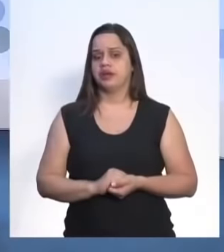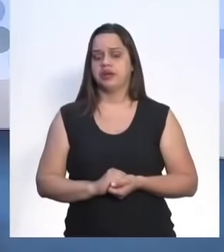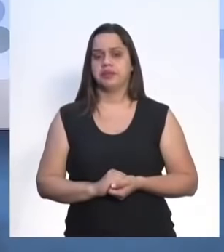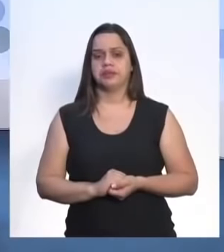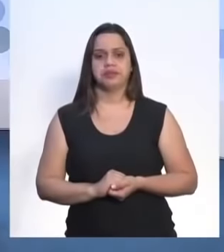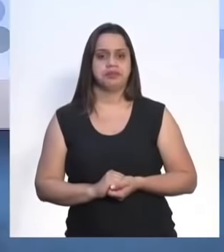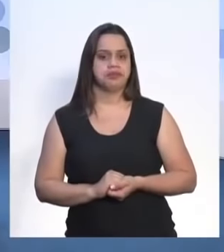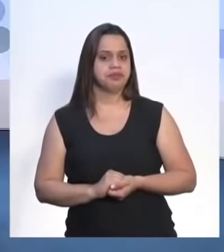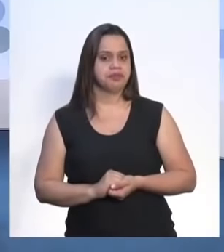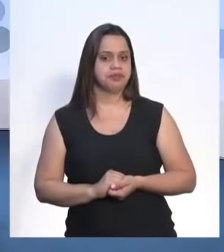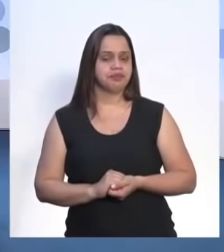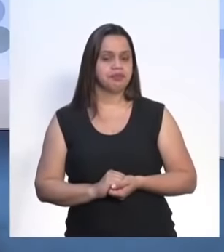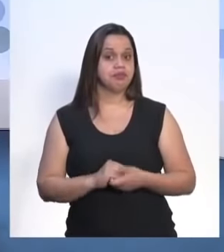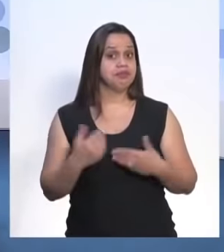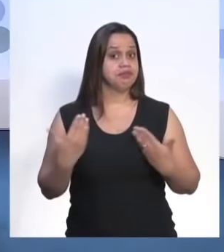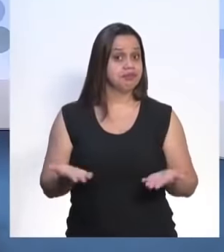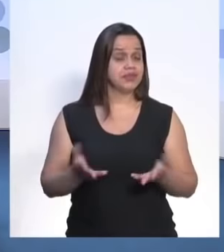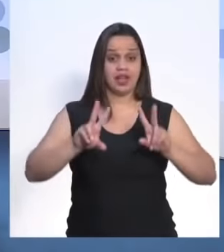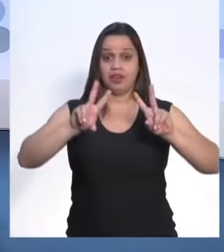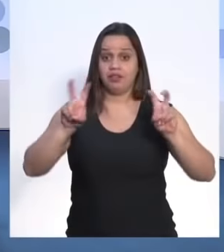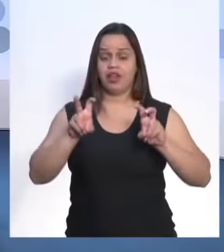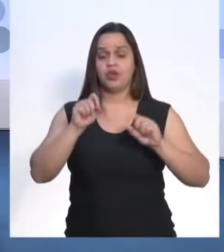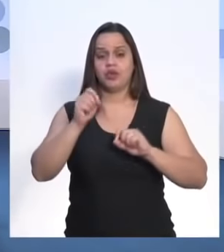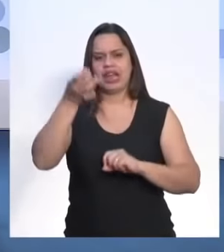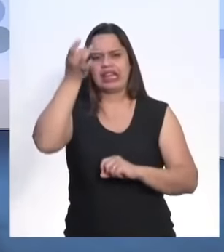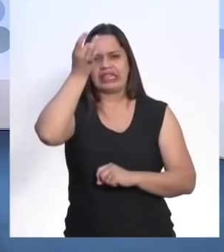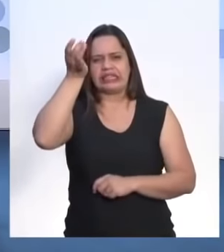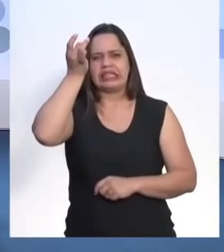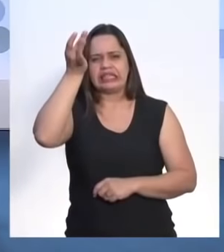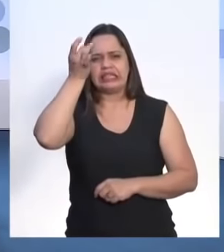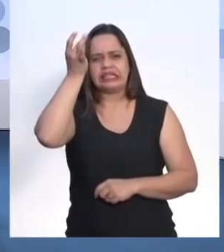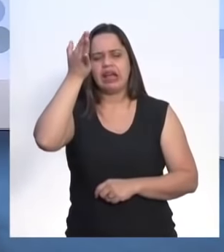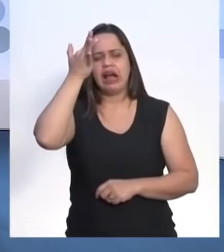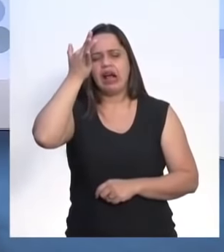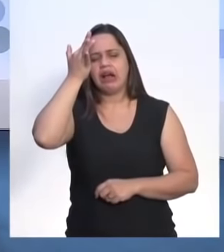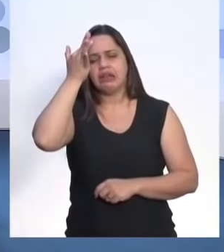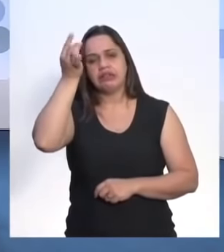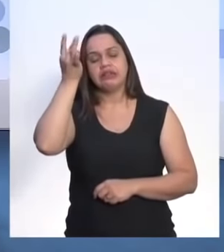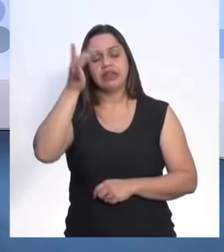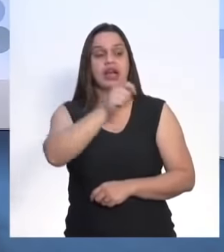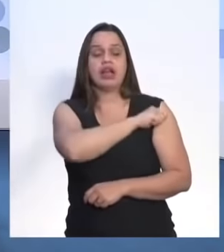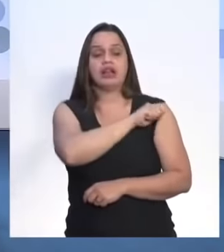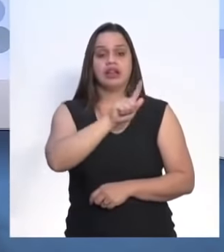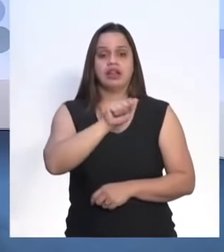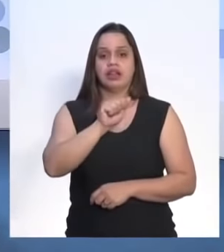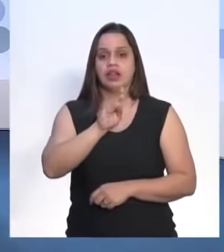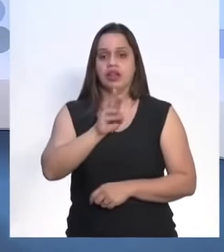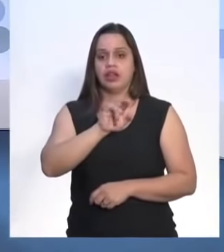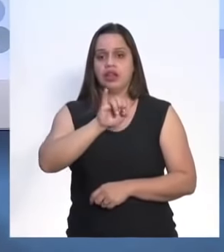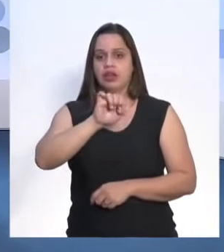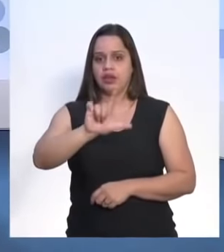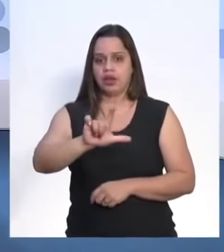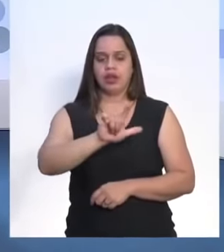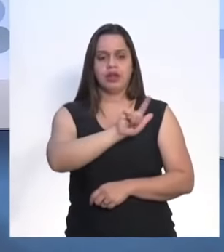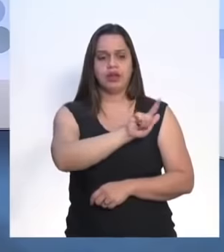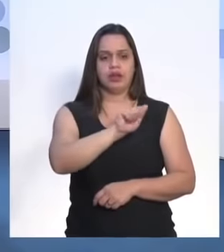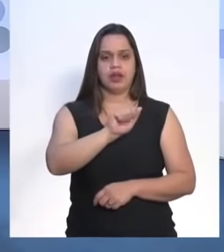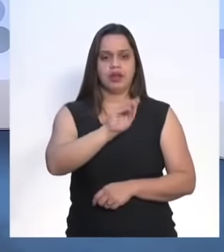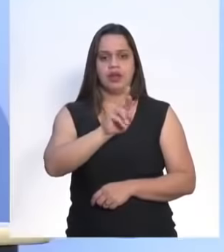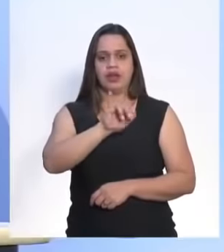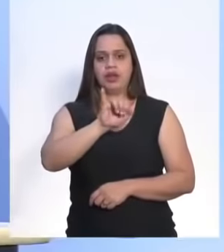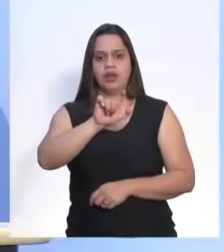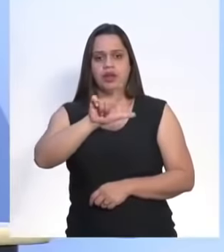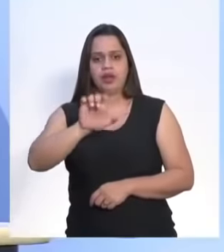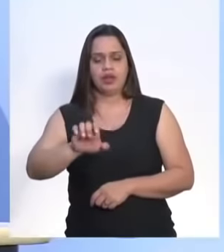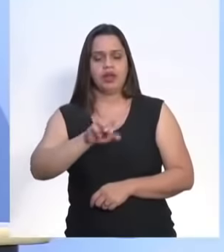E aí, gente, estão falando sobre dor de cabeça, disse o Gabriel. Gabriele. A Gabriele. Não, é sempre assim, Samuel, né? Também.